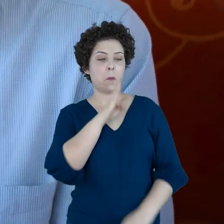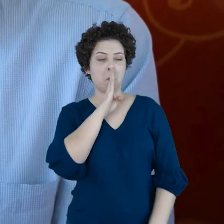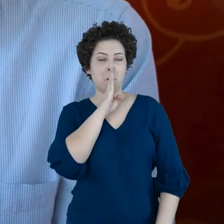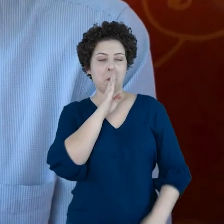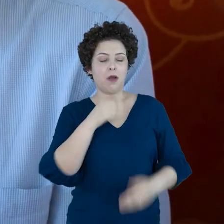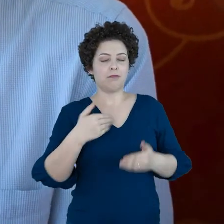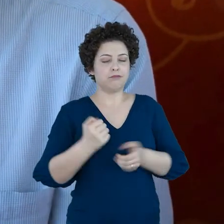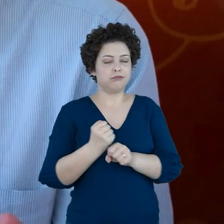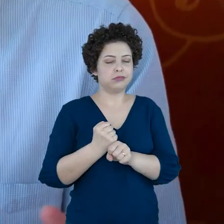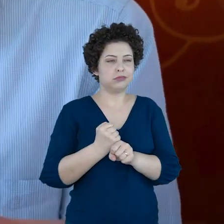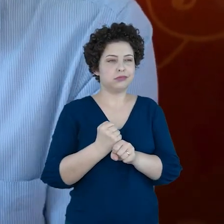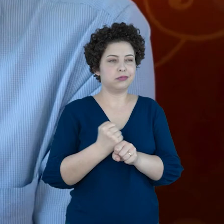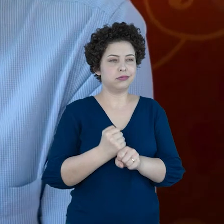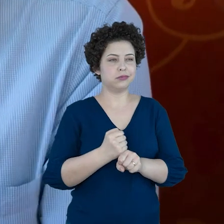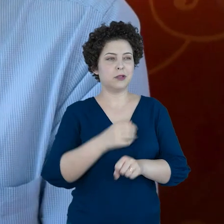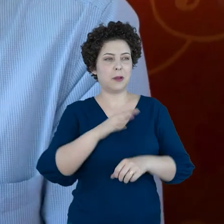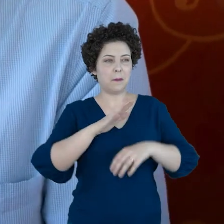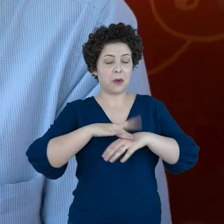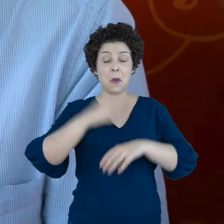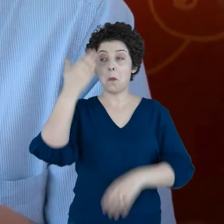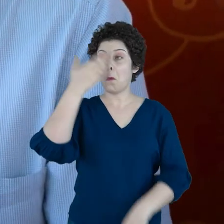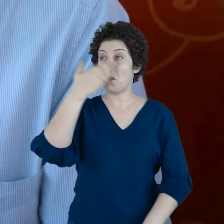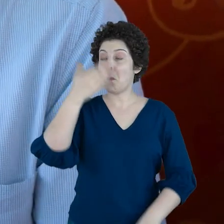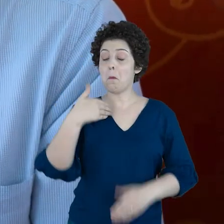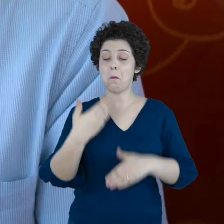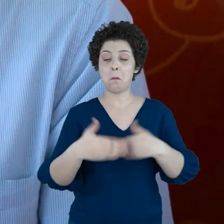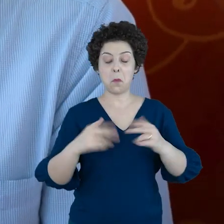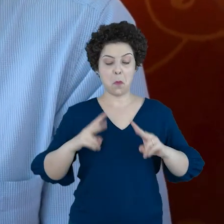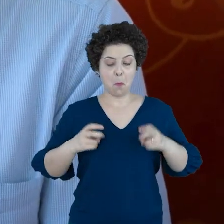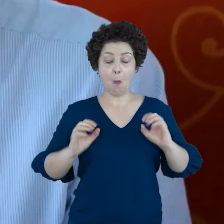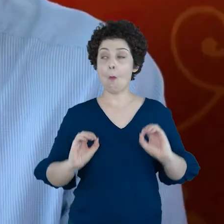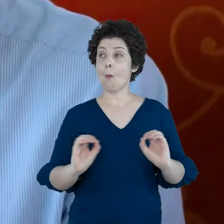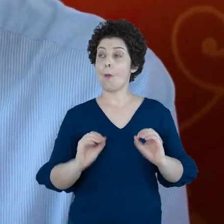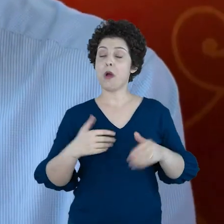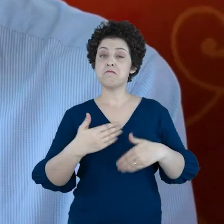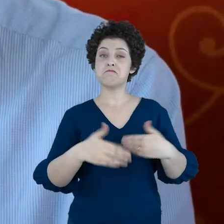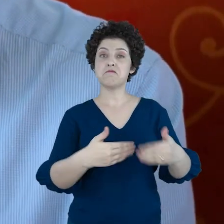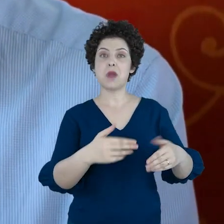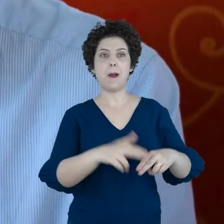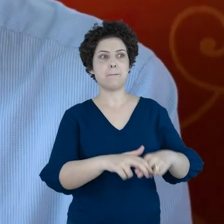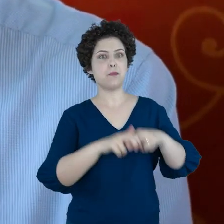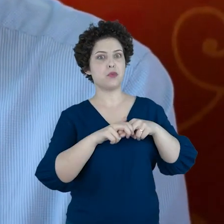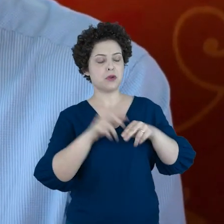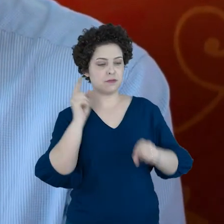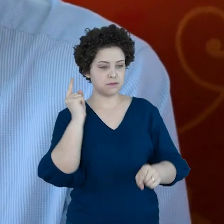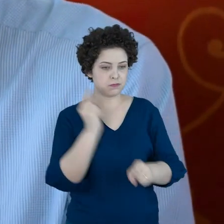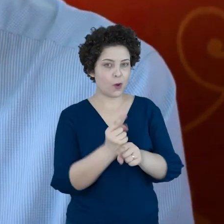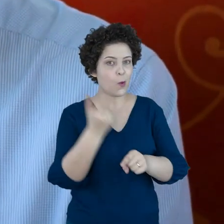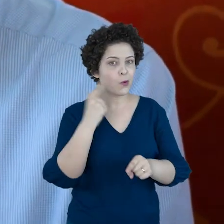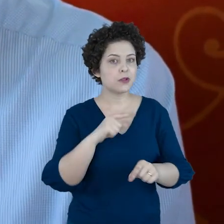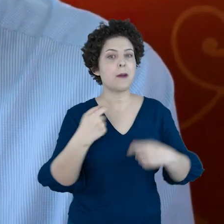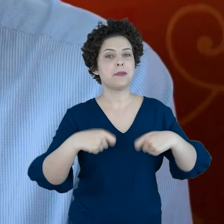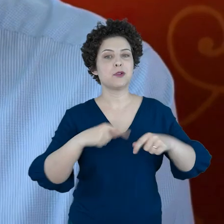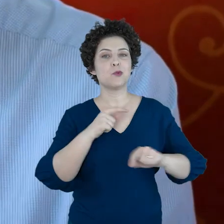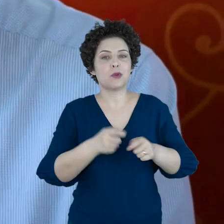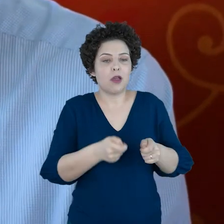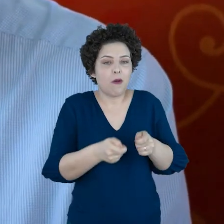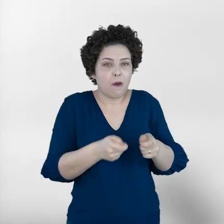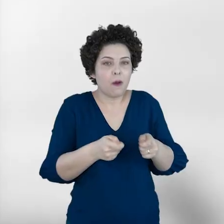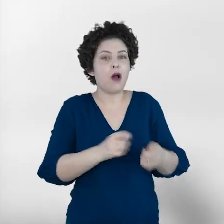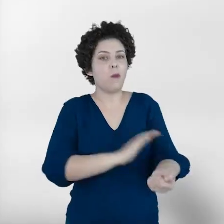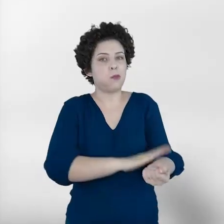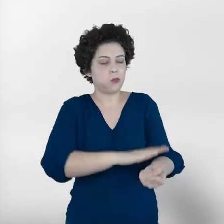silencioso, porque isso vai acontecendo e a pessoa não sente nada. Por isso que para diagnosticar a hipertensão é medir a